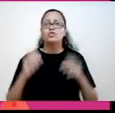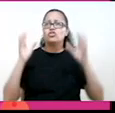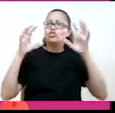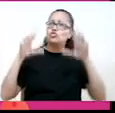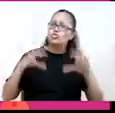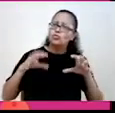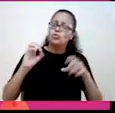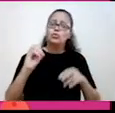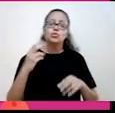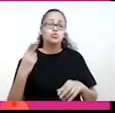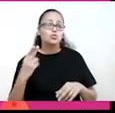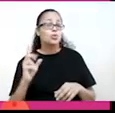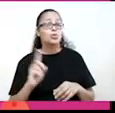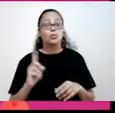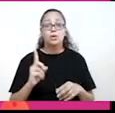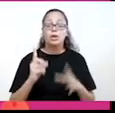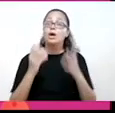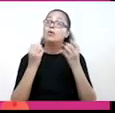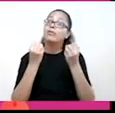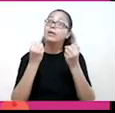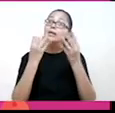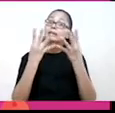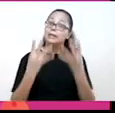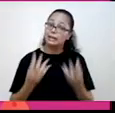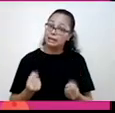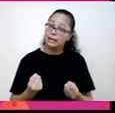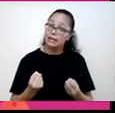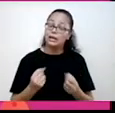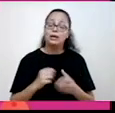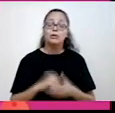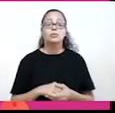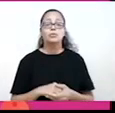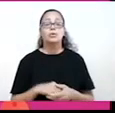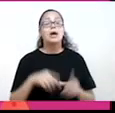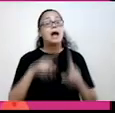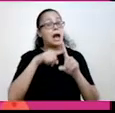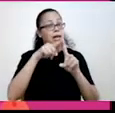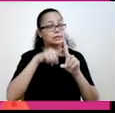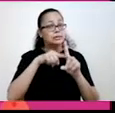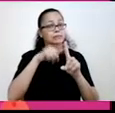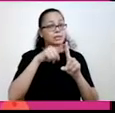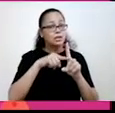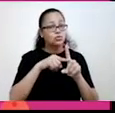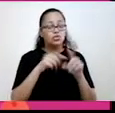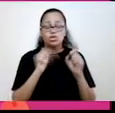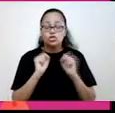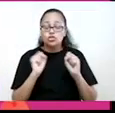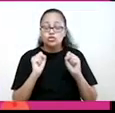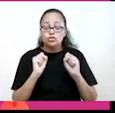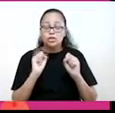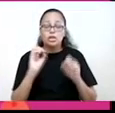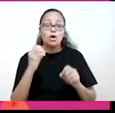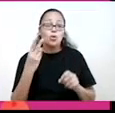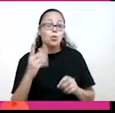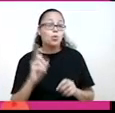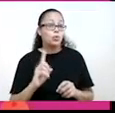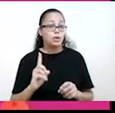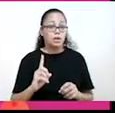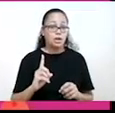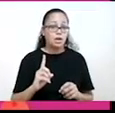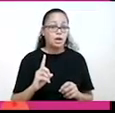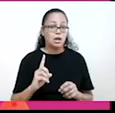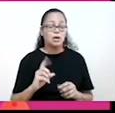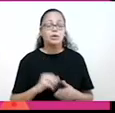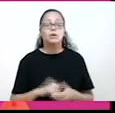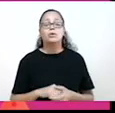ou não, se o inverno é seco, né? É isso que vocês vão dizer, se as temperaturas são muito frias ou não, se oscila muito,